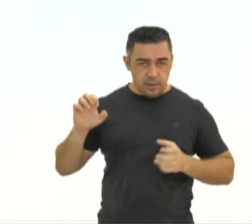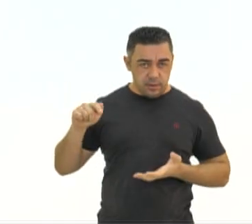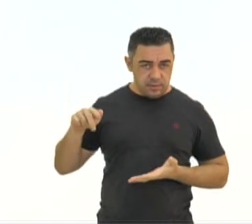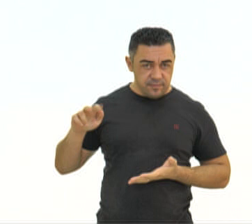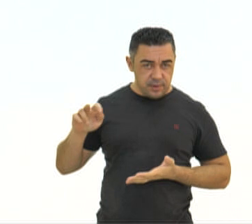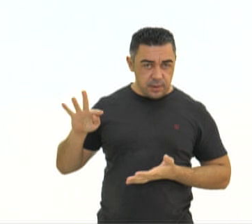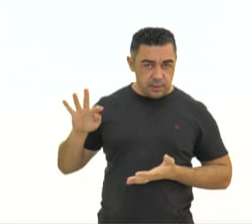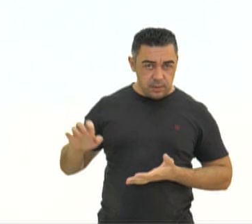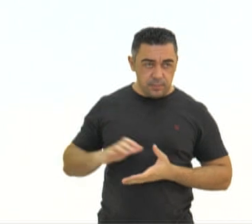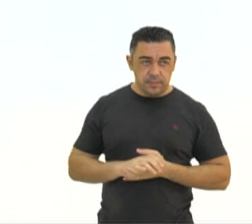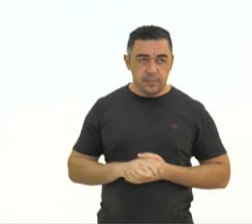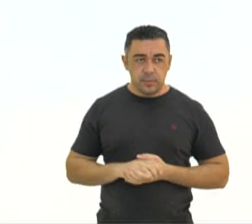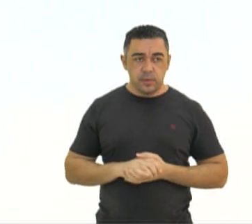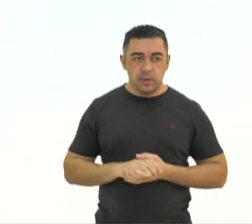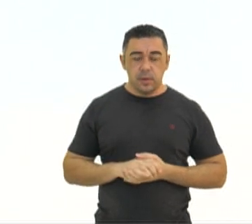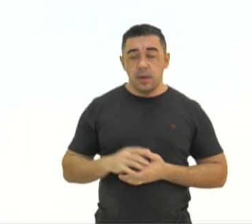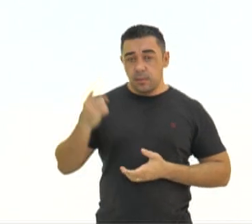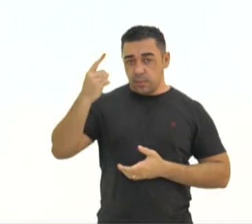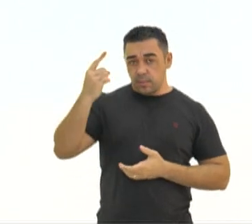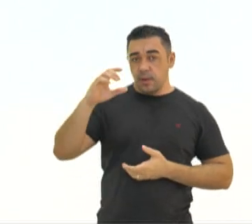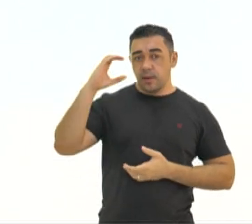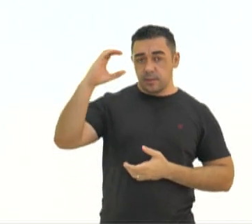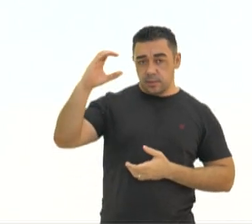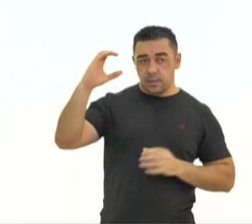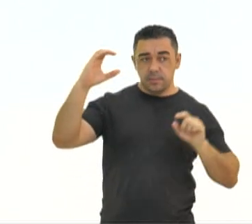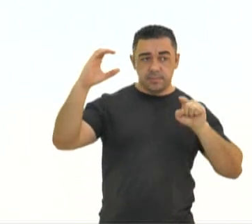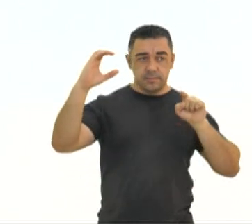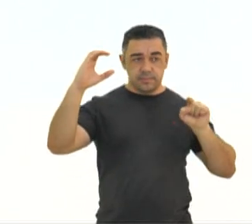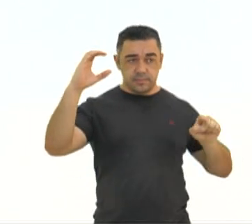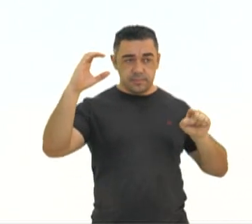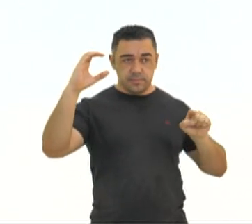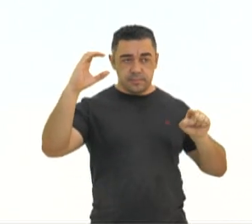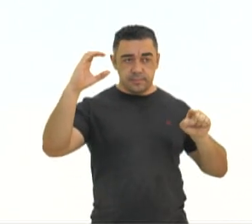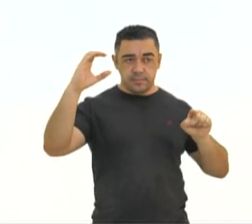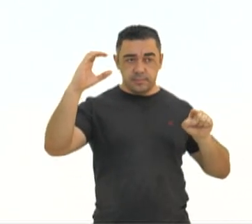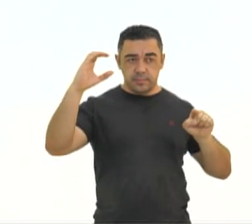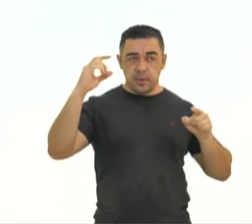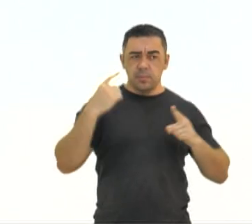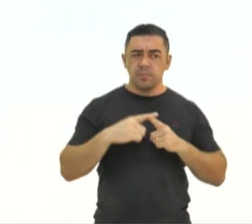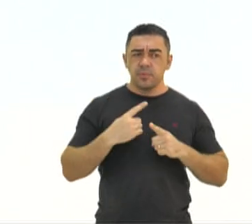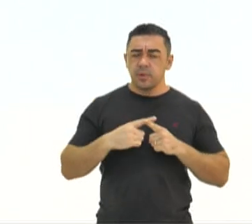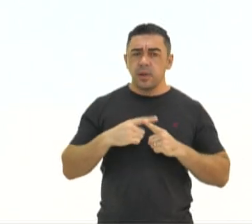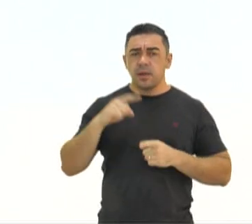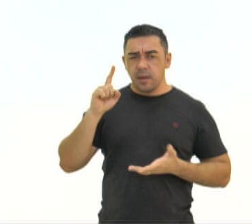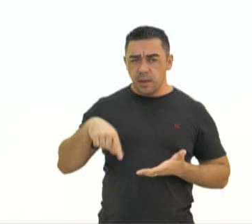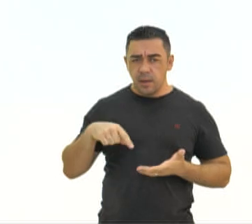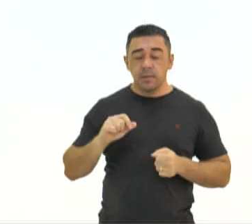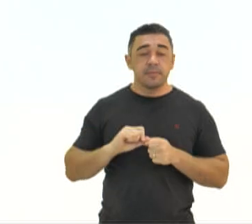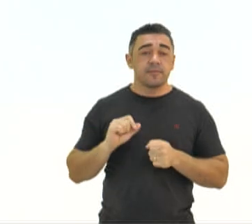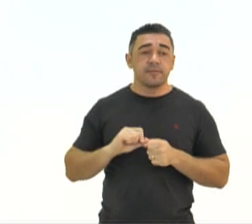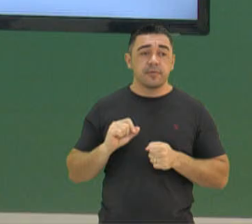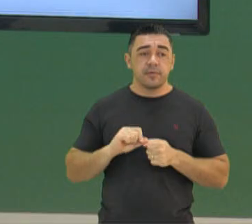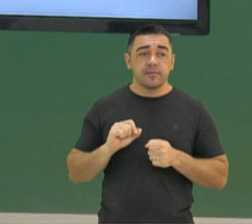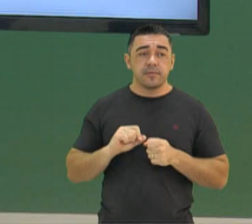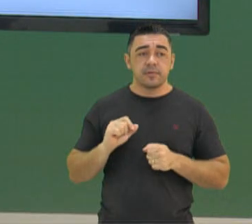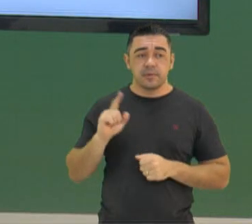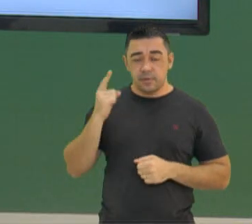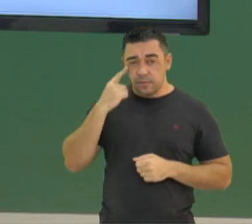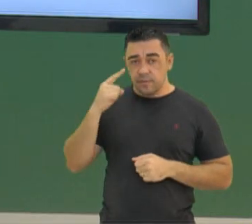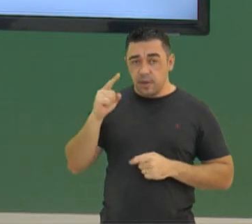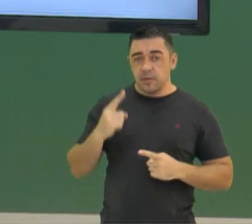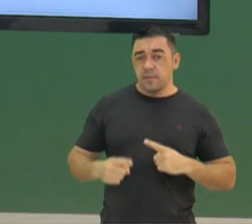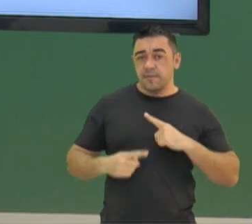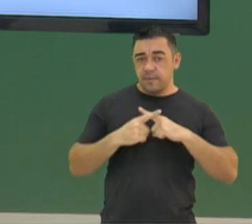Então vamos lá, aqui está falando que a primeira equação é equivalente à opção C. Por que ela é equivalente à opção C? Note que